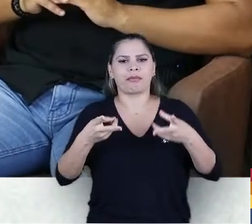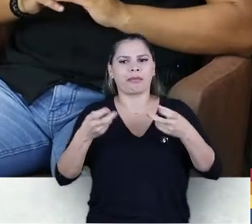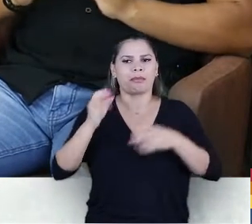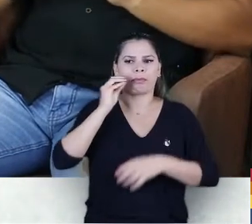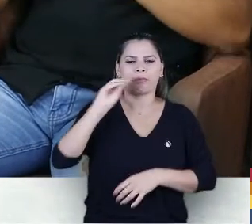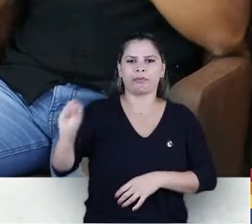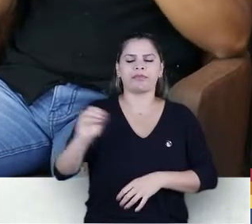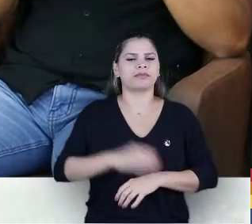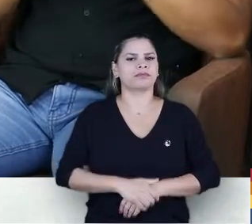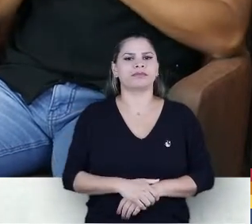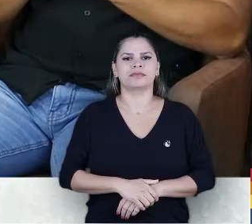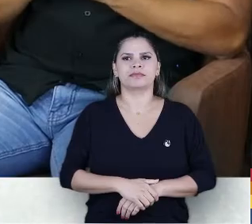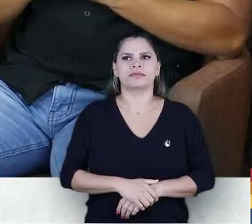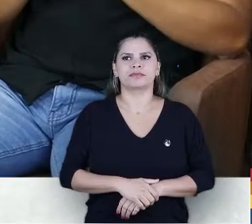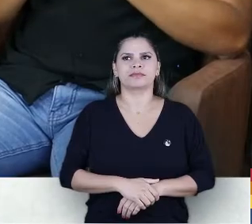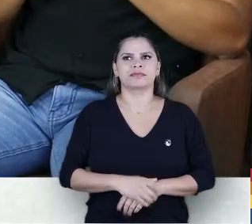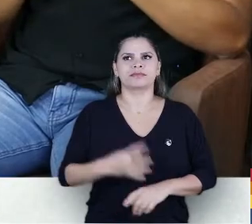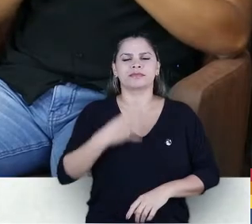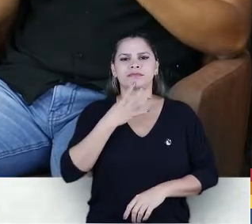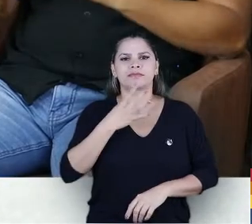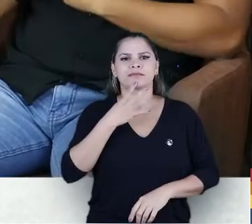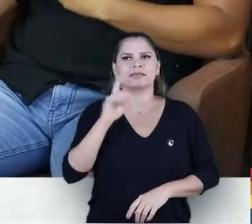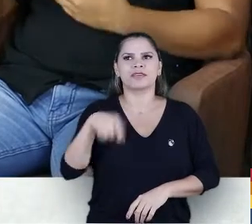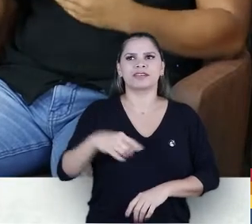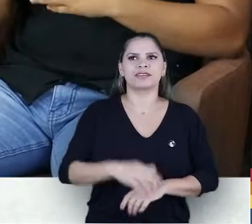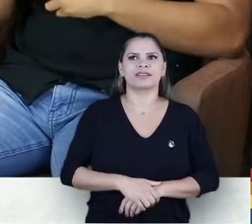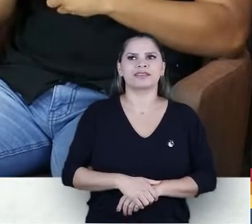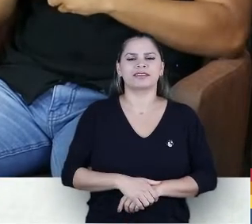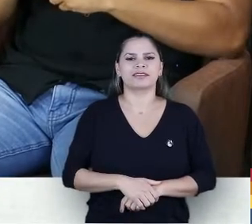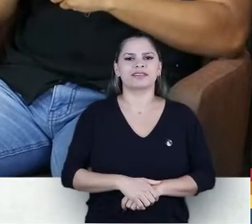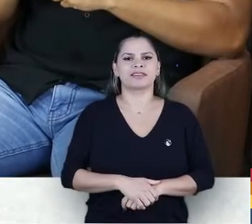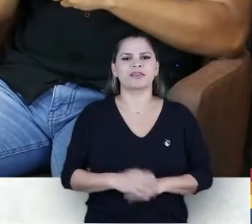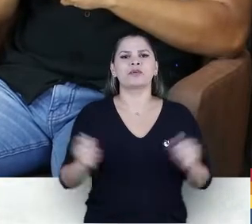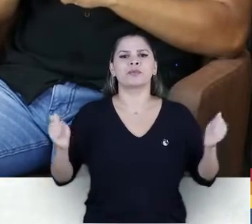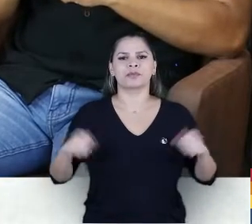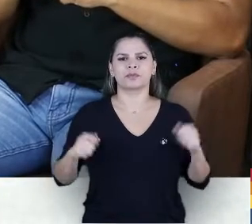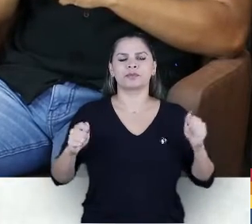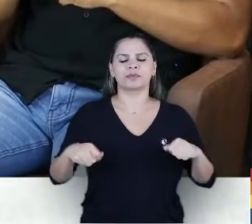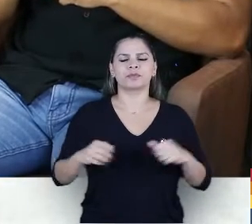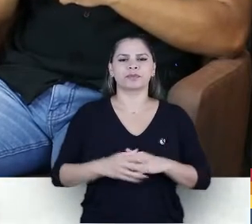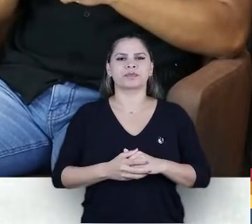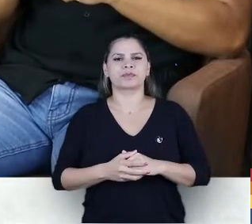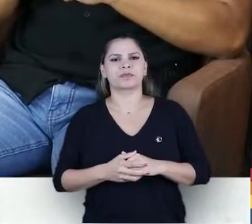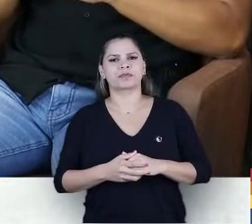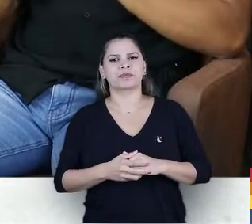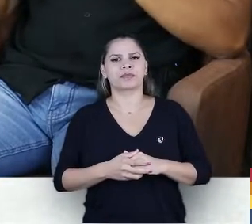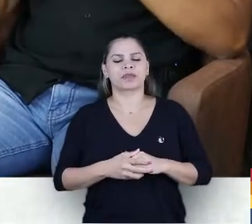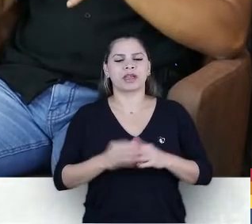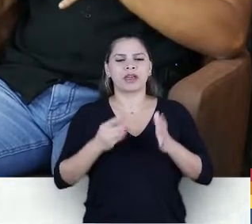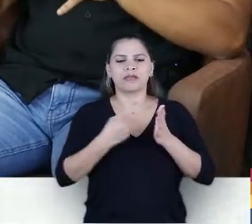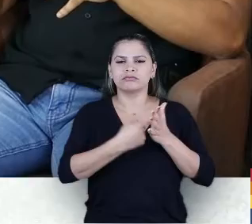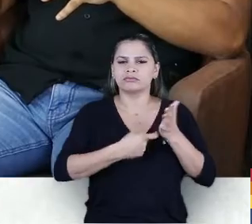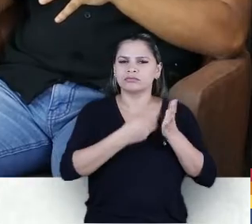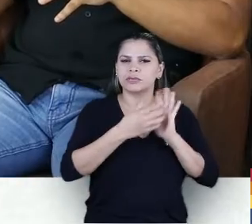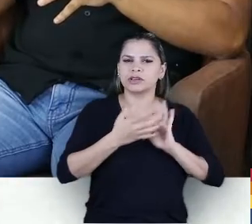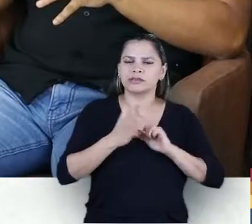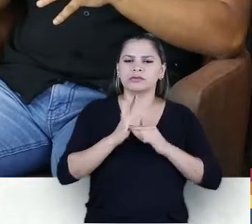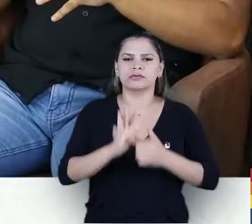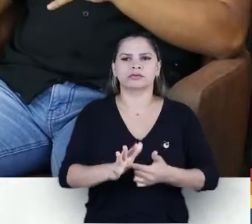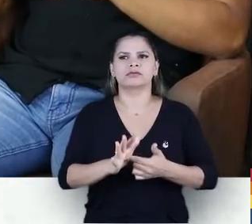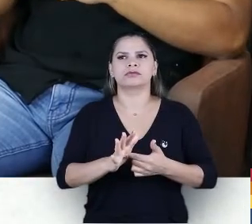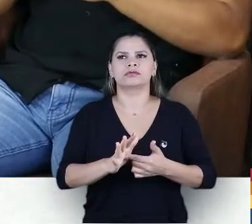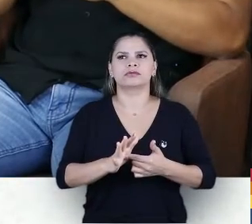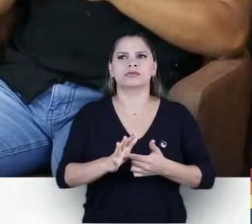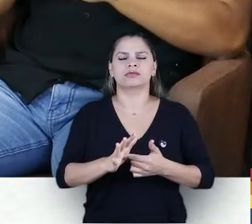agora ser uma cultura, você planejar de forma integrada. Sim. Né? Que isso não é um obstáculo para os professores, mas quando a gente faz isso... E